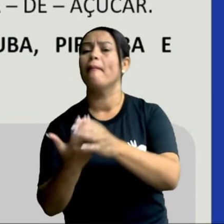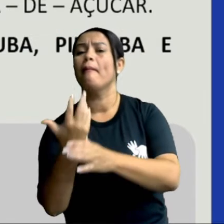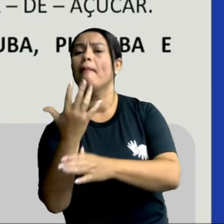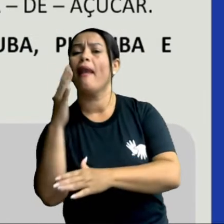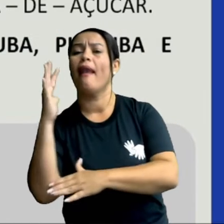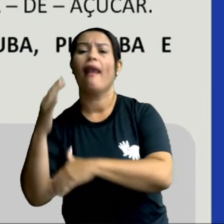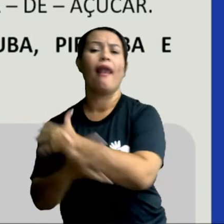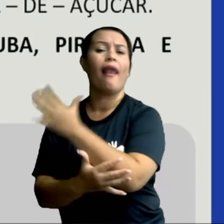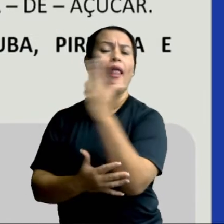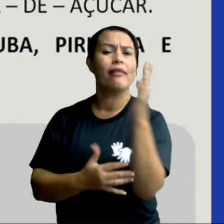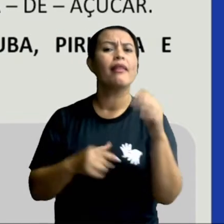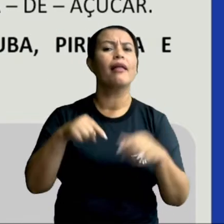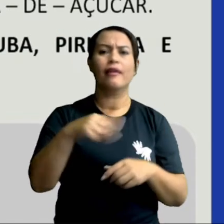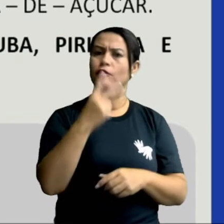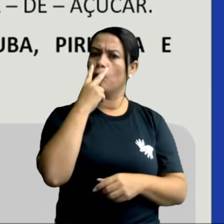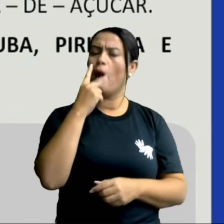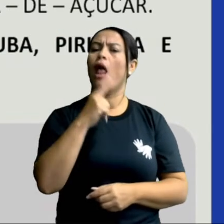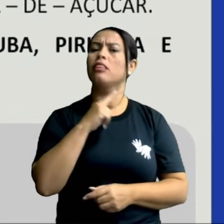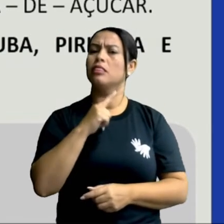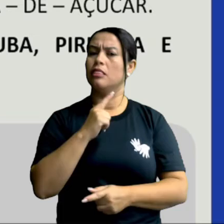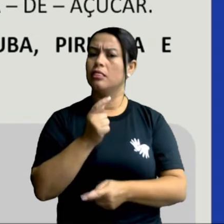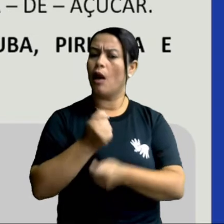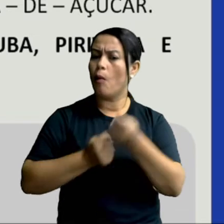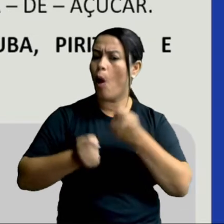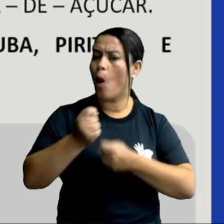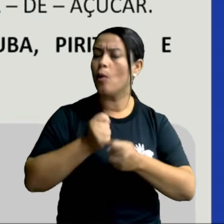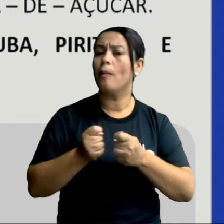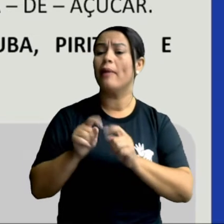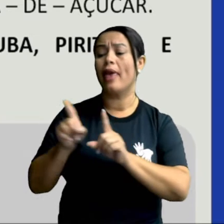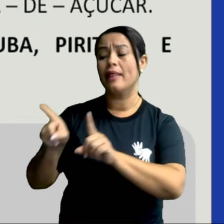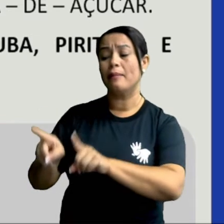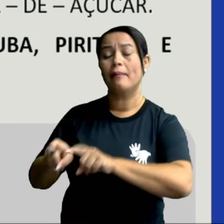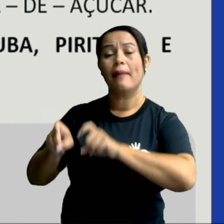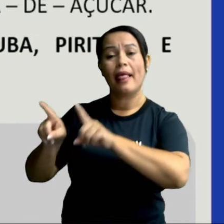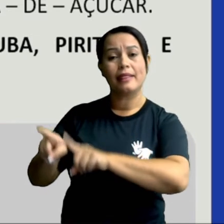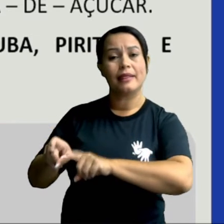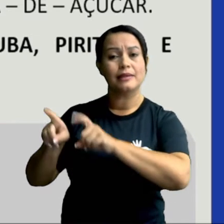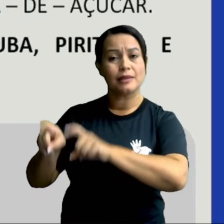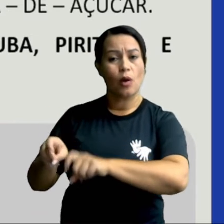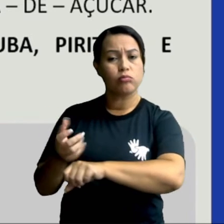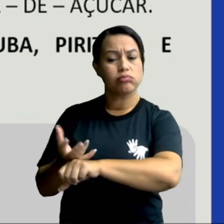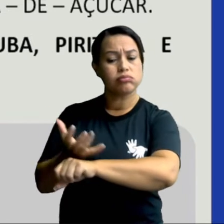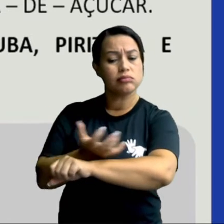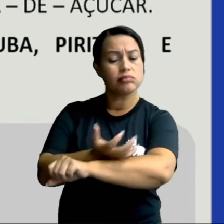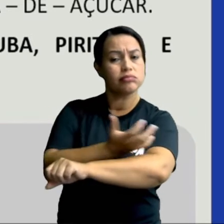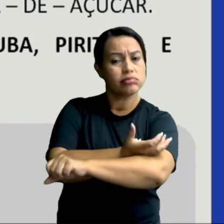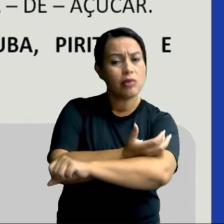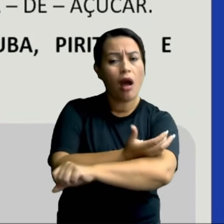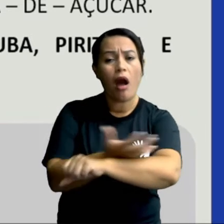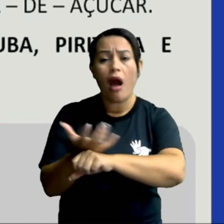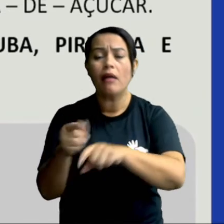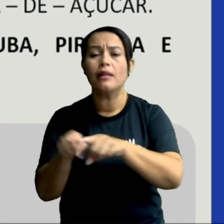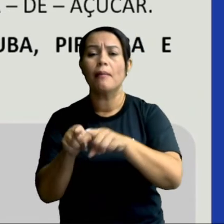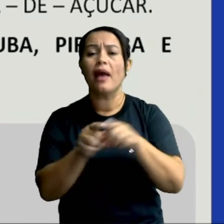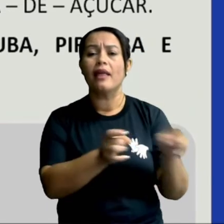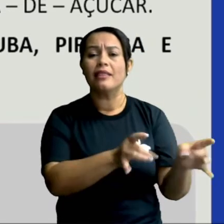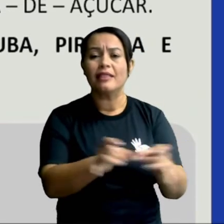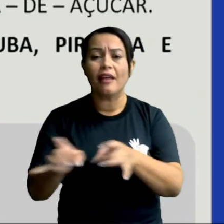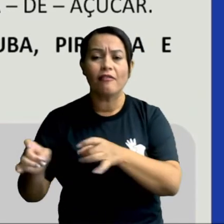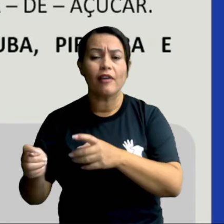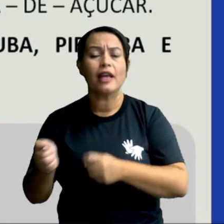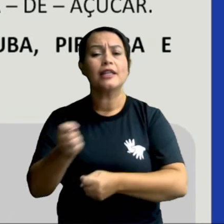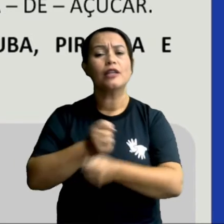Vitória tem uma sólida economia baseada na agricultura, na indústria, no comércio e na prestação de